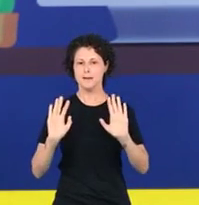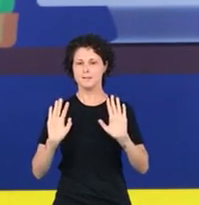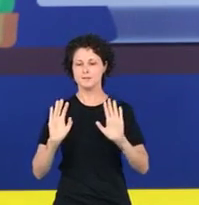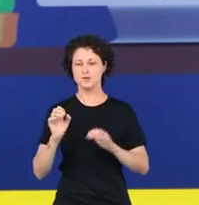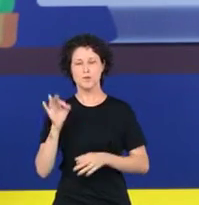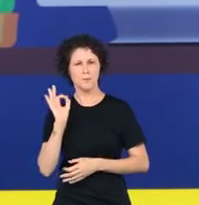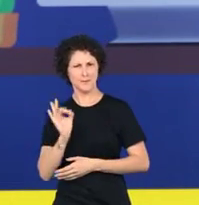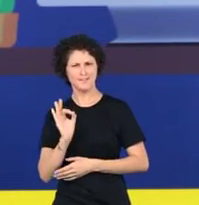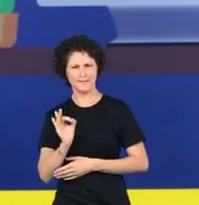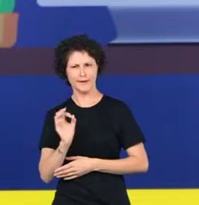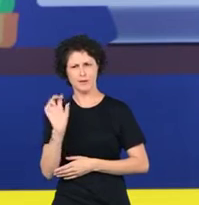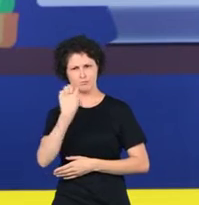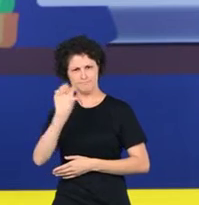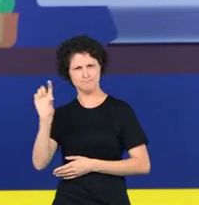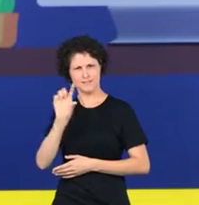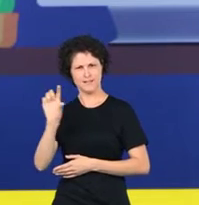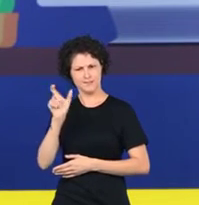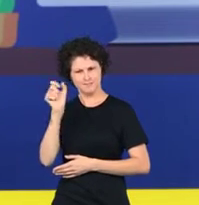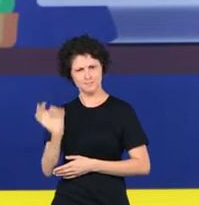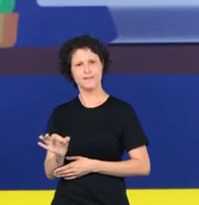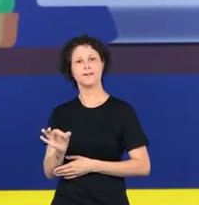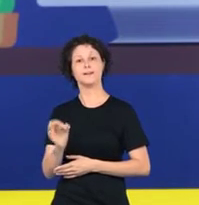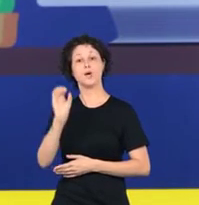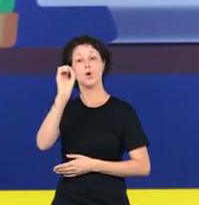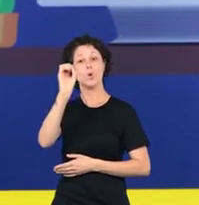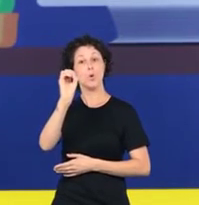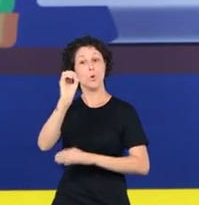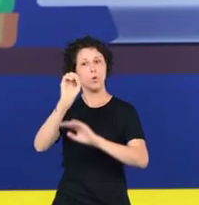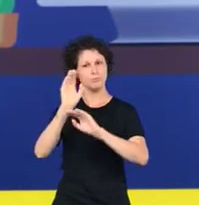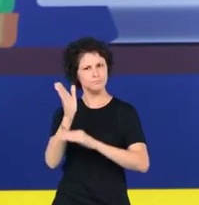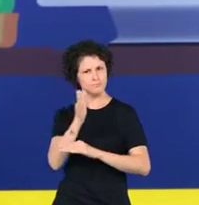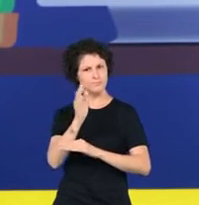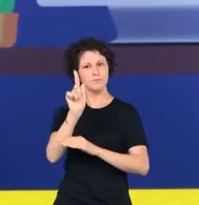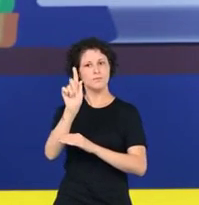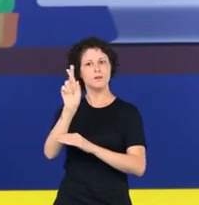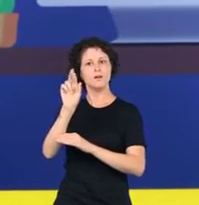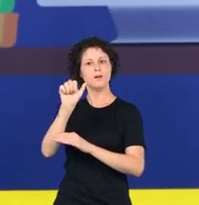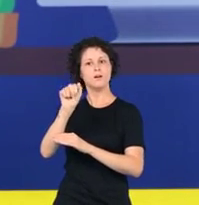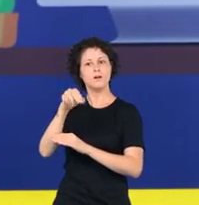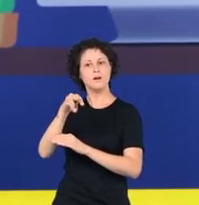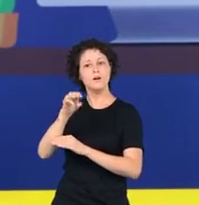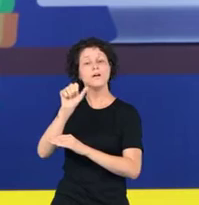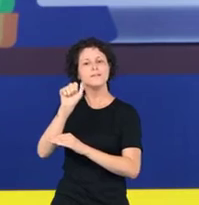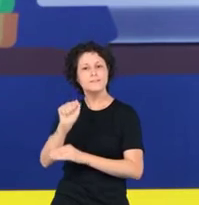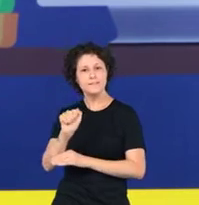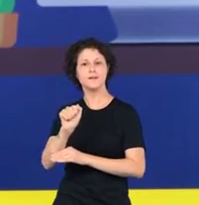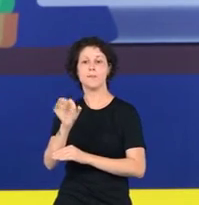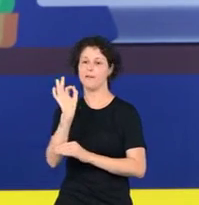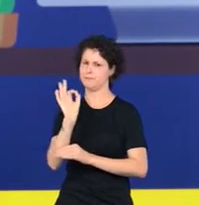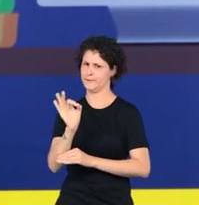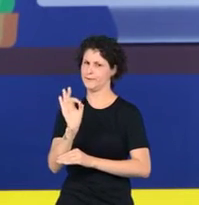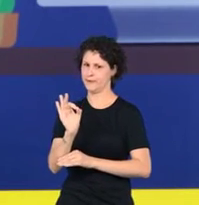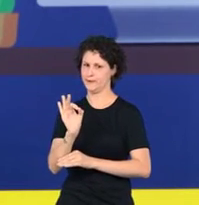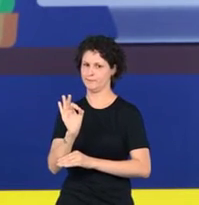nisso, o certo é falar o grama, pois é uma palavra masculina. Eu não estou falando da grama verde do jardim. O grama é